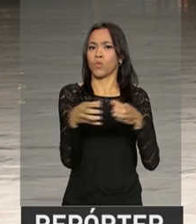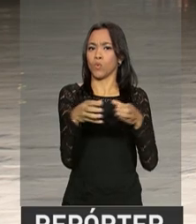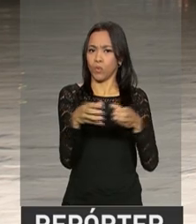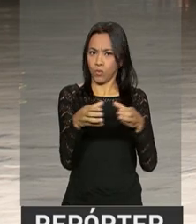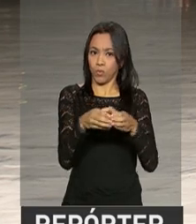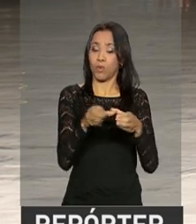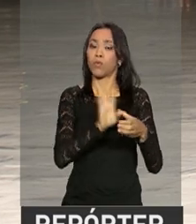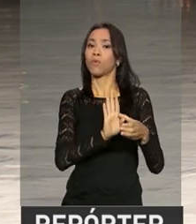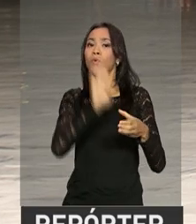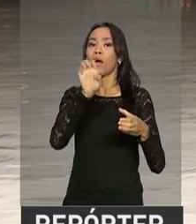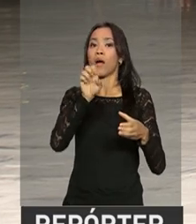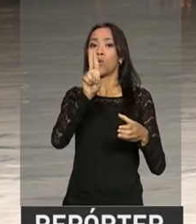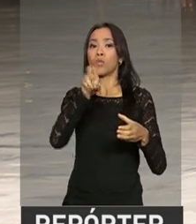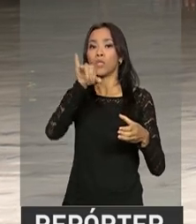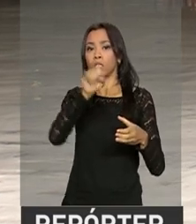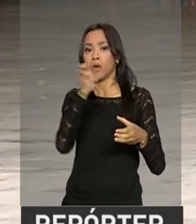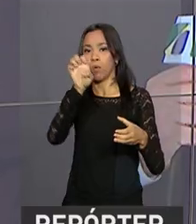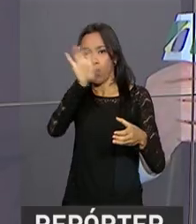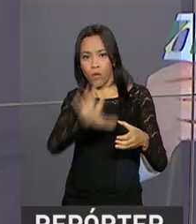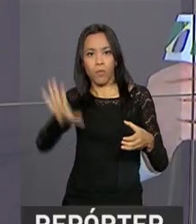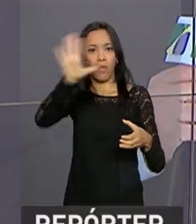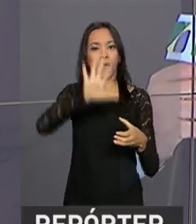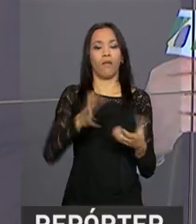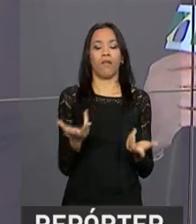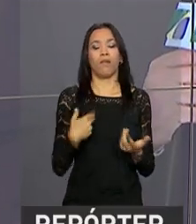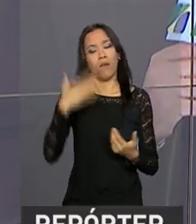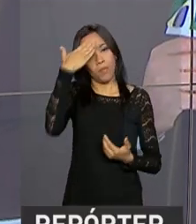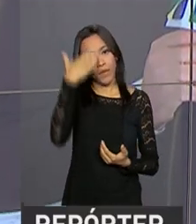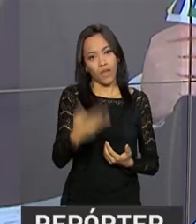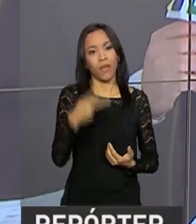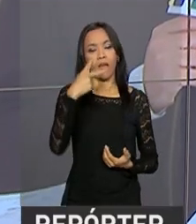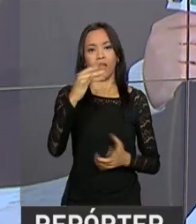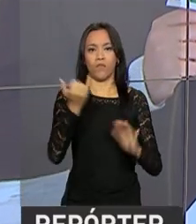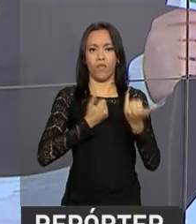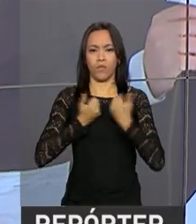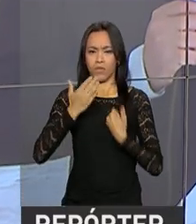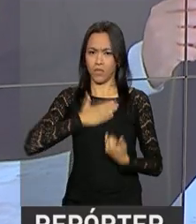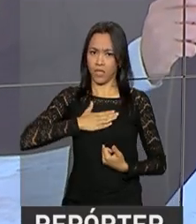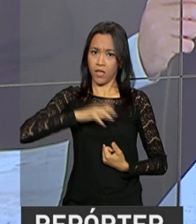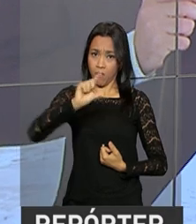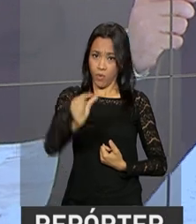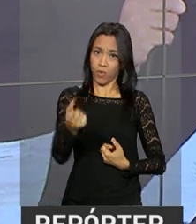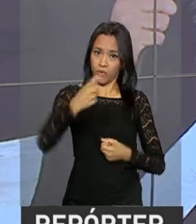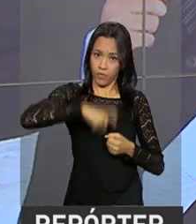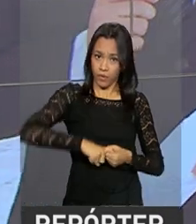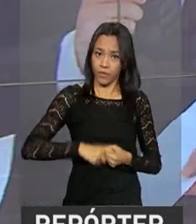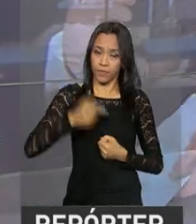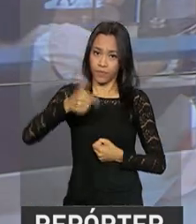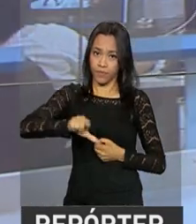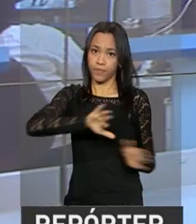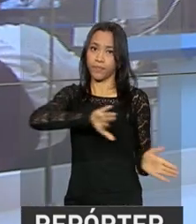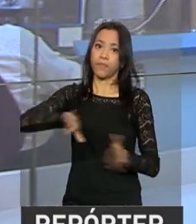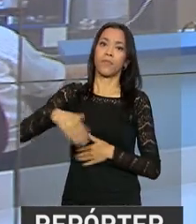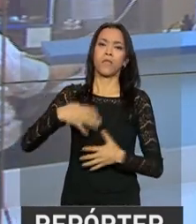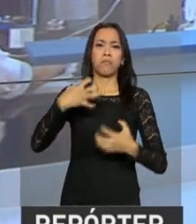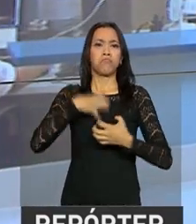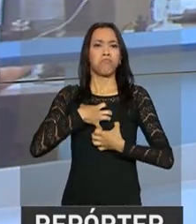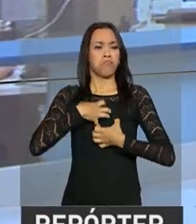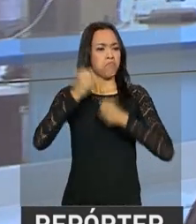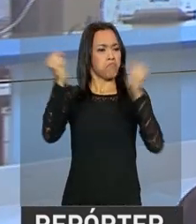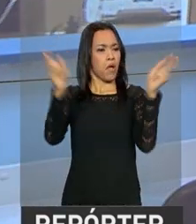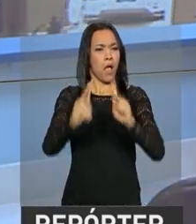europeia Renato volto com você obrigada pelas suas informações daqui a pouco a gente volta a conversar clima de paz e